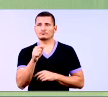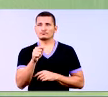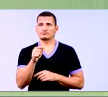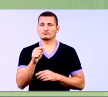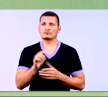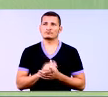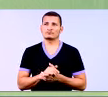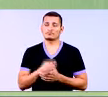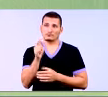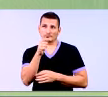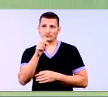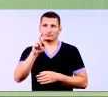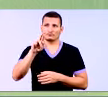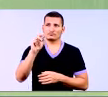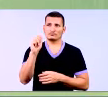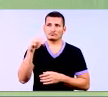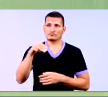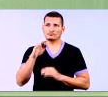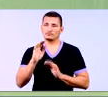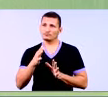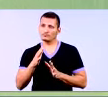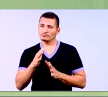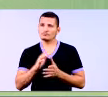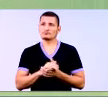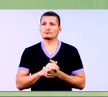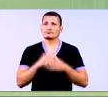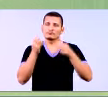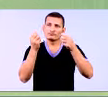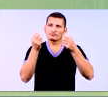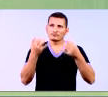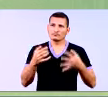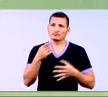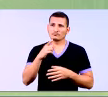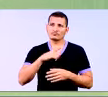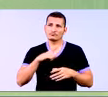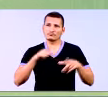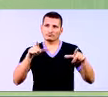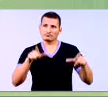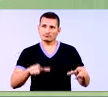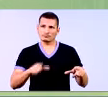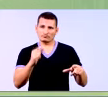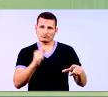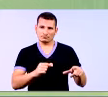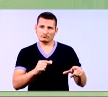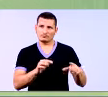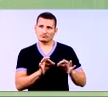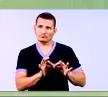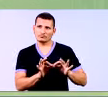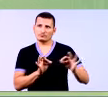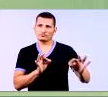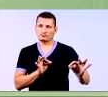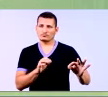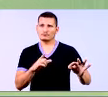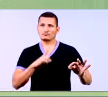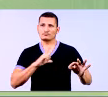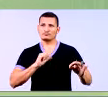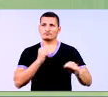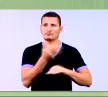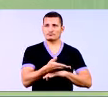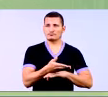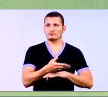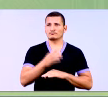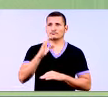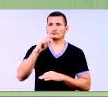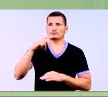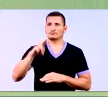Só que essa memória, a gente já comentou, ela está presa na placa-mãe e ela está longe do processador, ela está fora do processador. E é